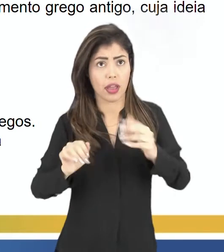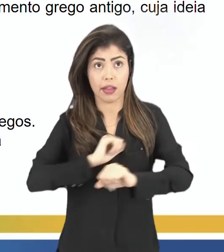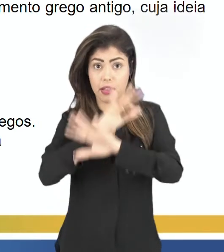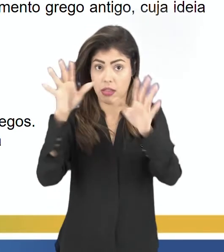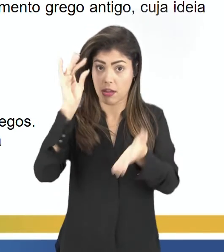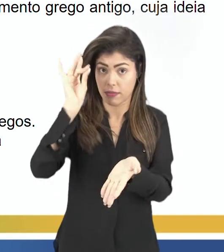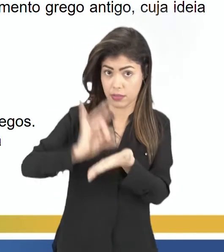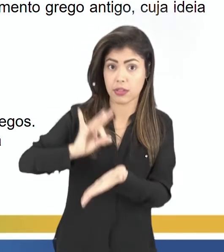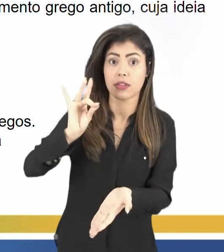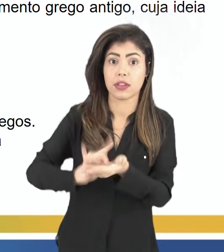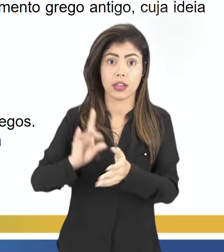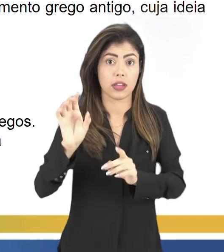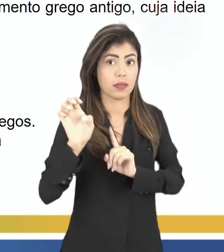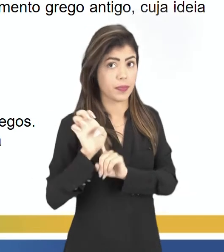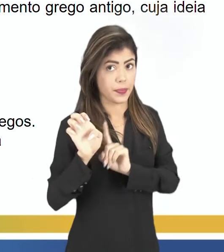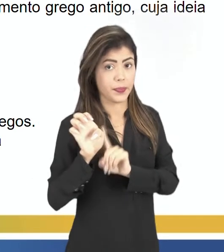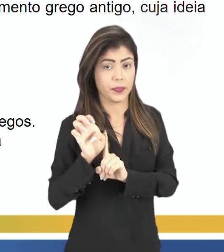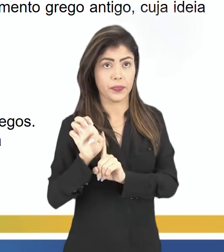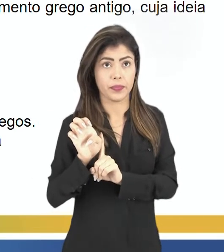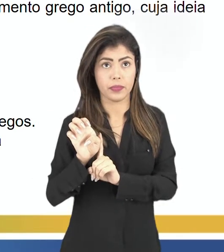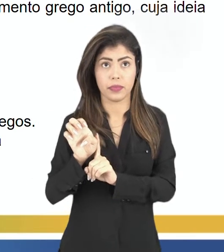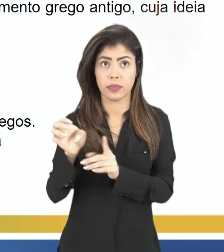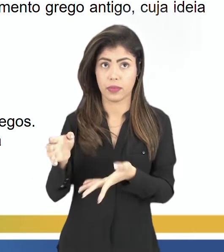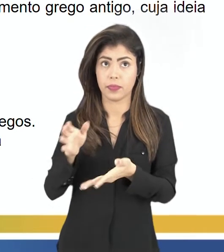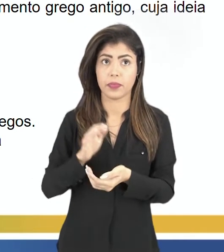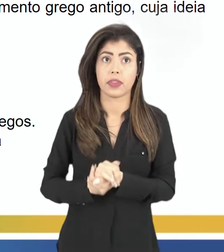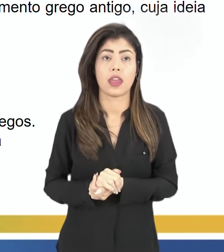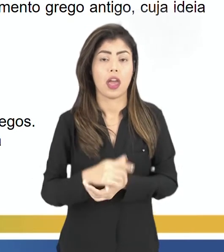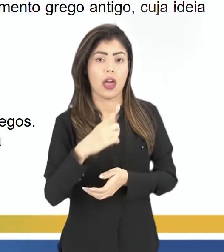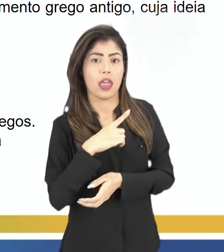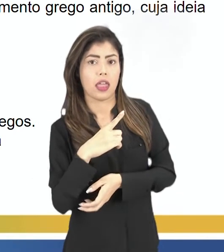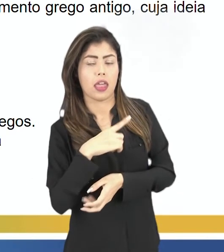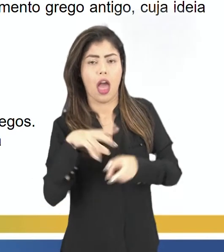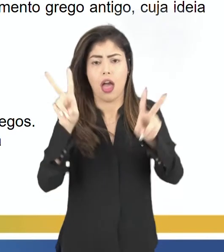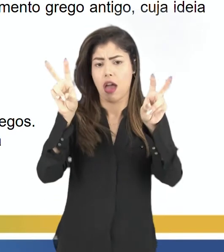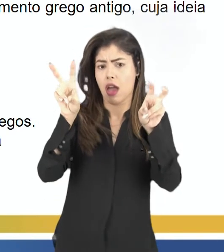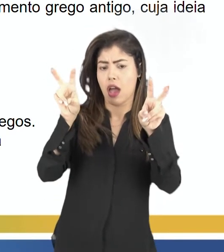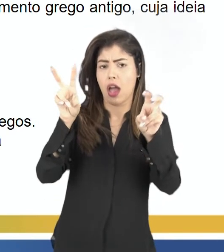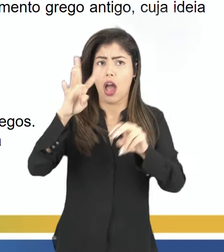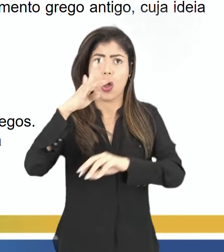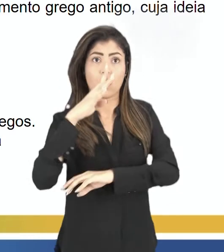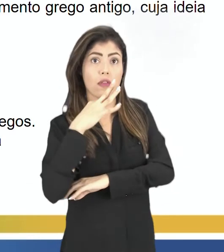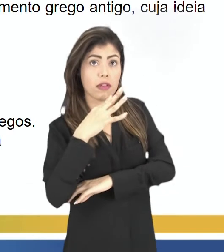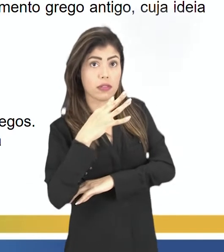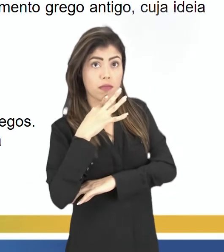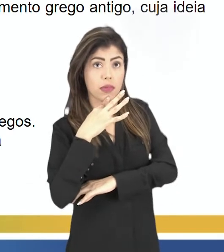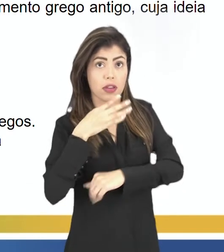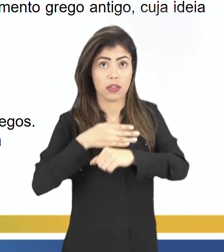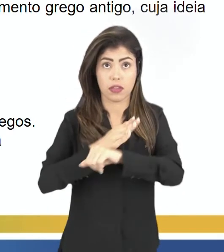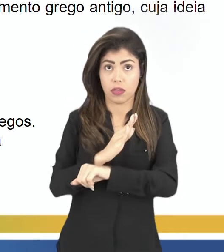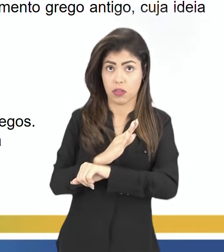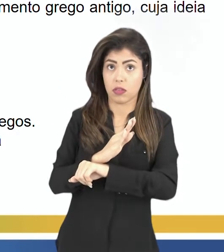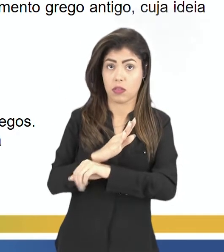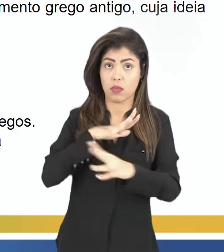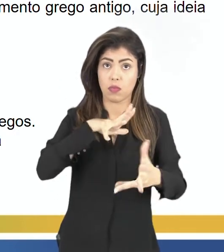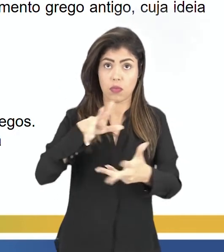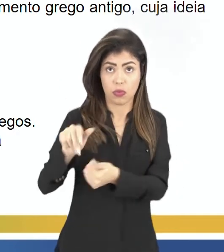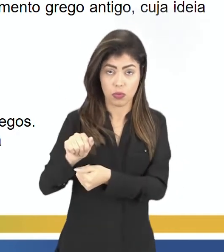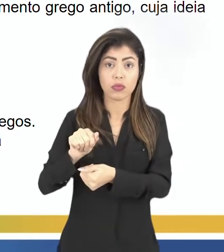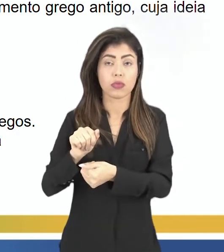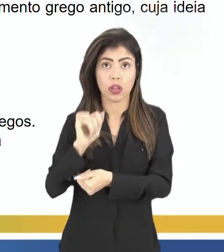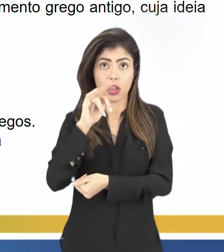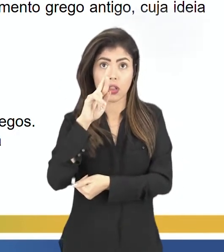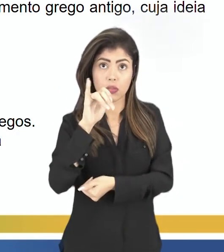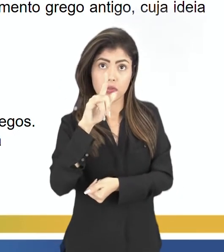claro e evidente que só pode ser a letra E. O mito da caverna de Platão é uma alegoria que ilustra a passagem do